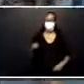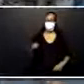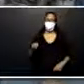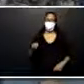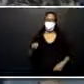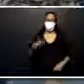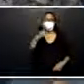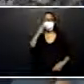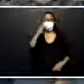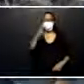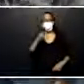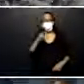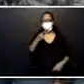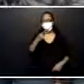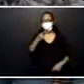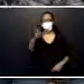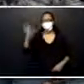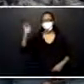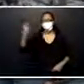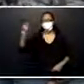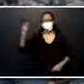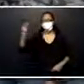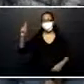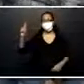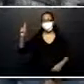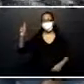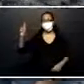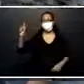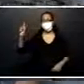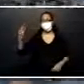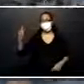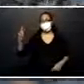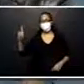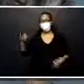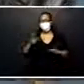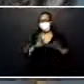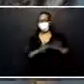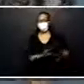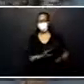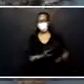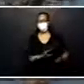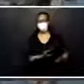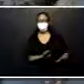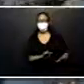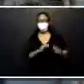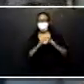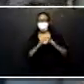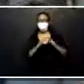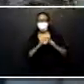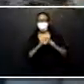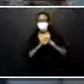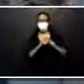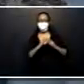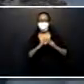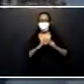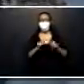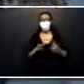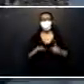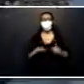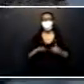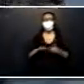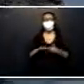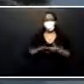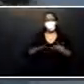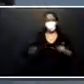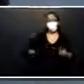de Edgar Morin, a contenção pode nos ajudar a desintoxicar nosso modo de vida. O que seria